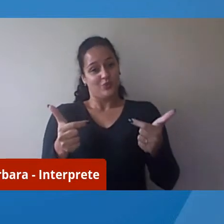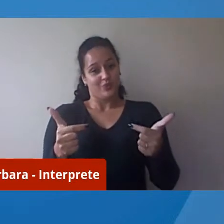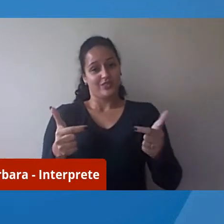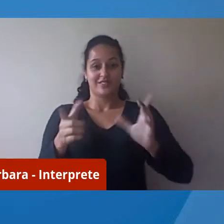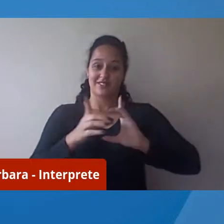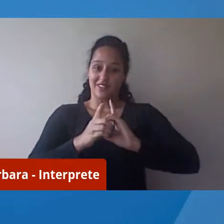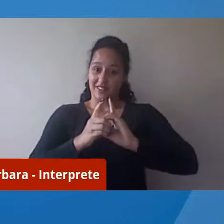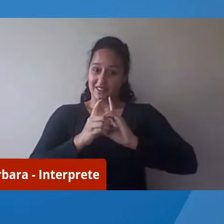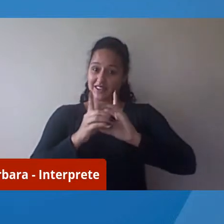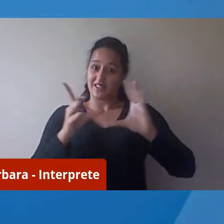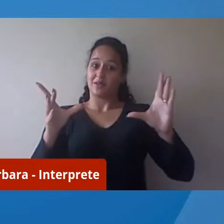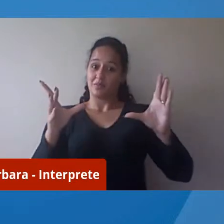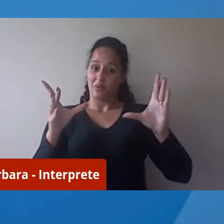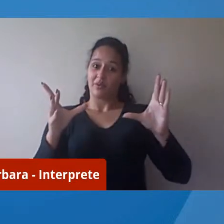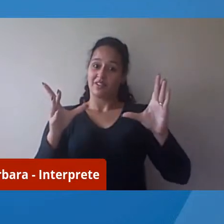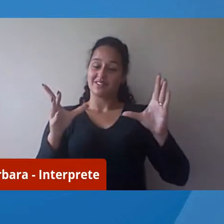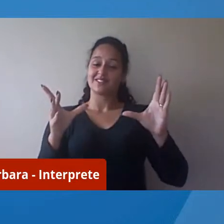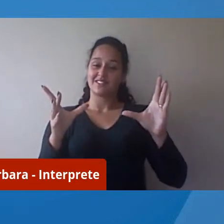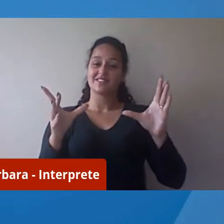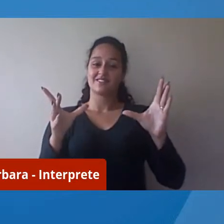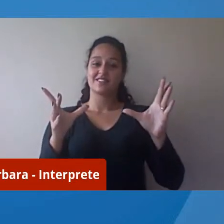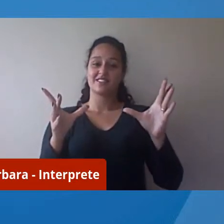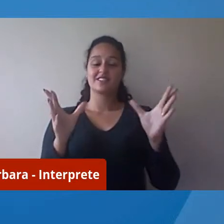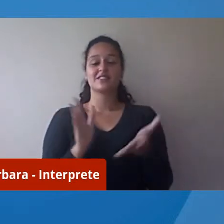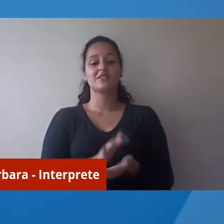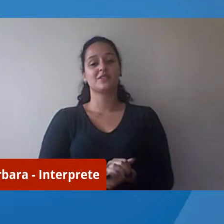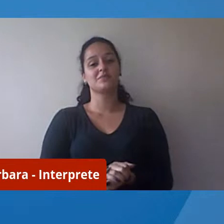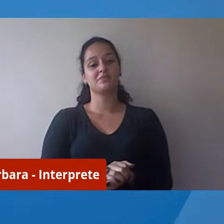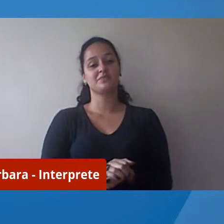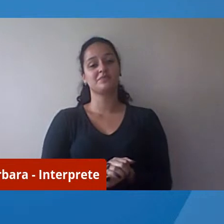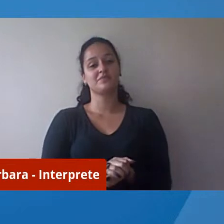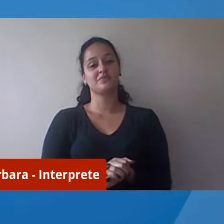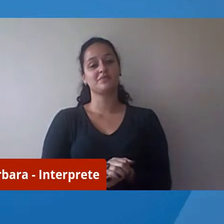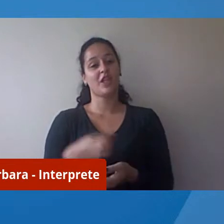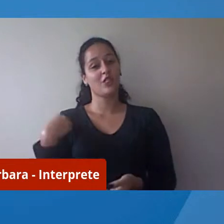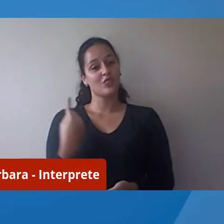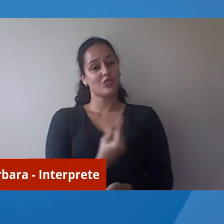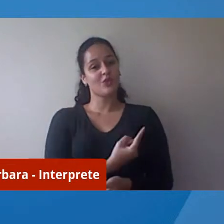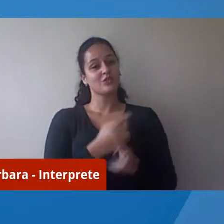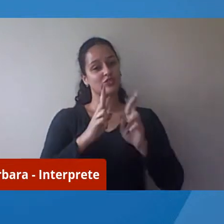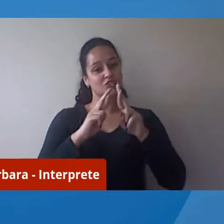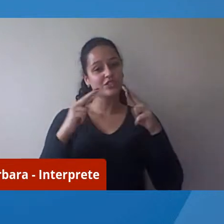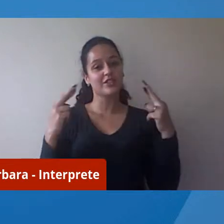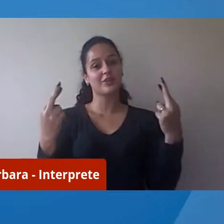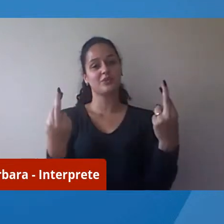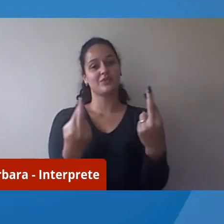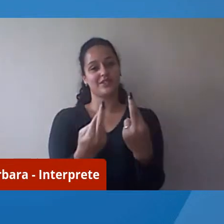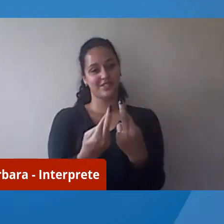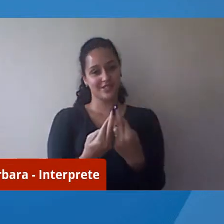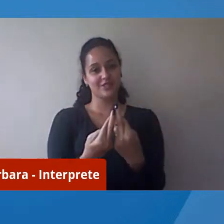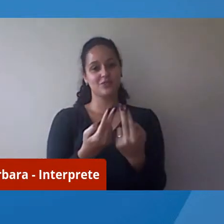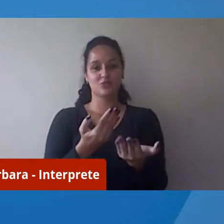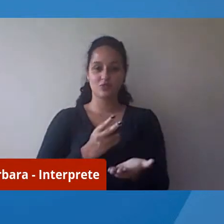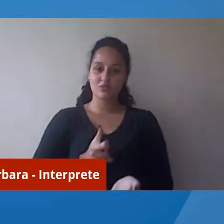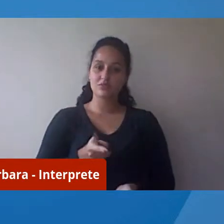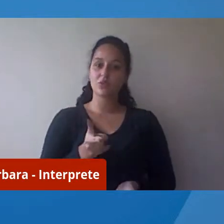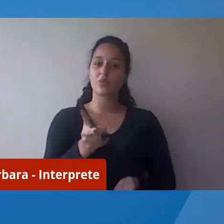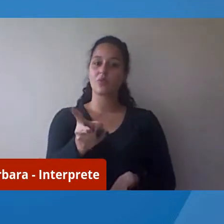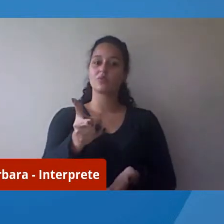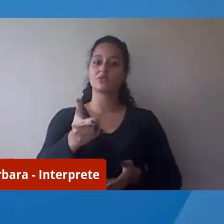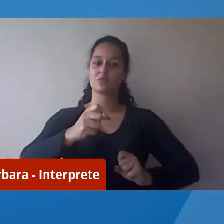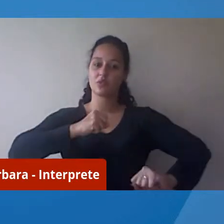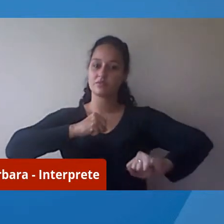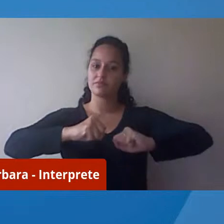e reunidas para levarmos à frente as nossas pautas, os nossos debates,